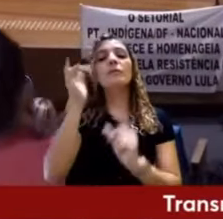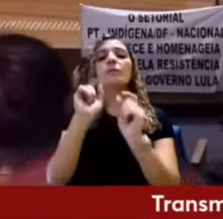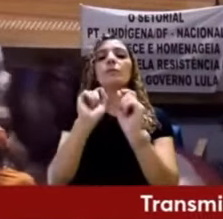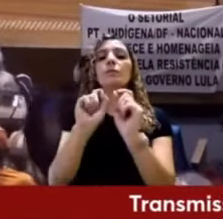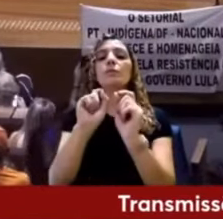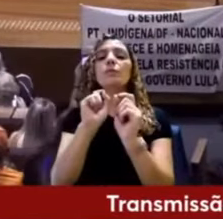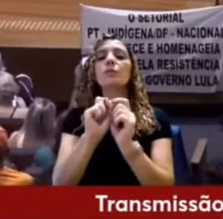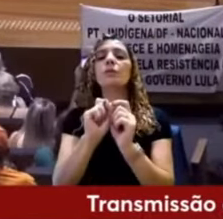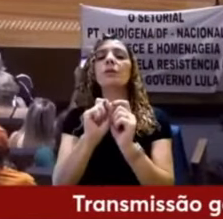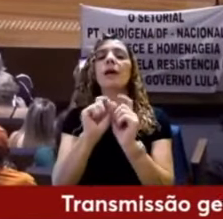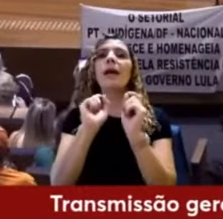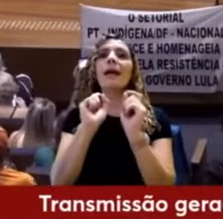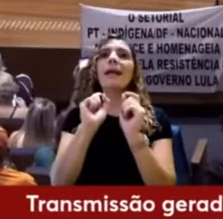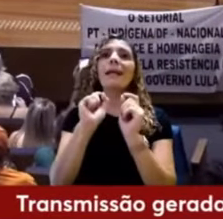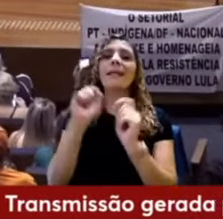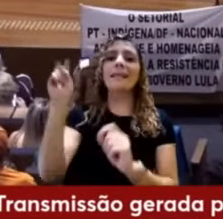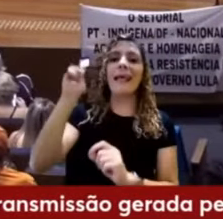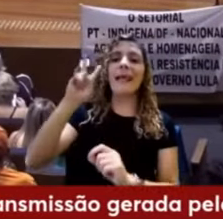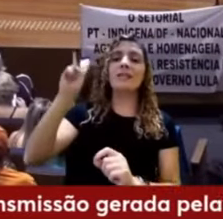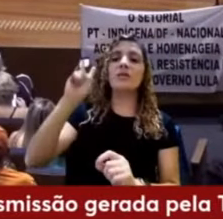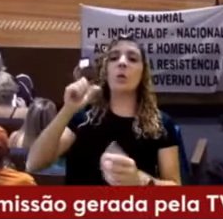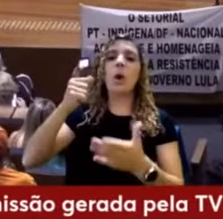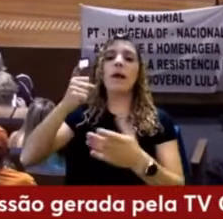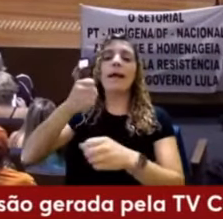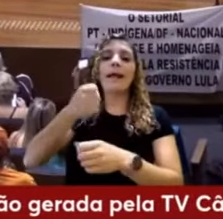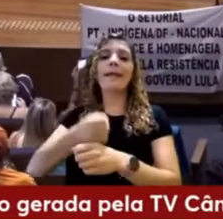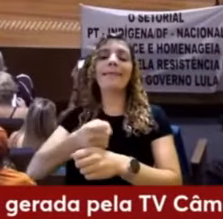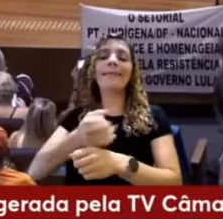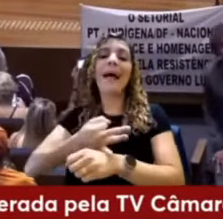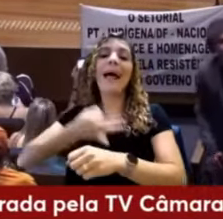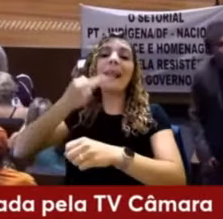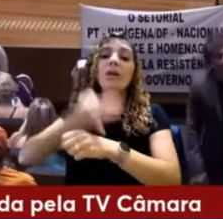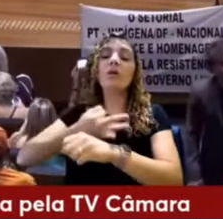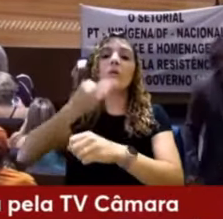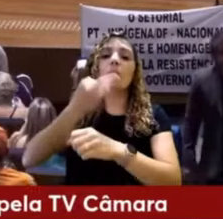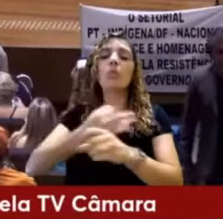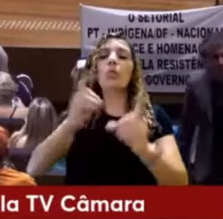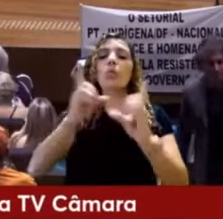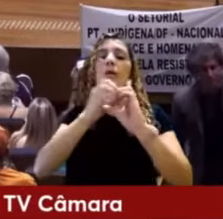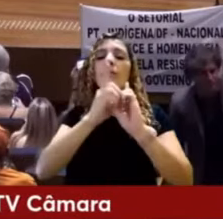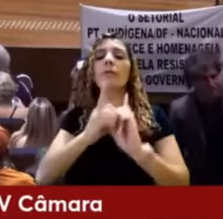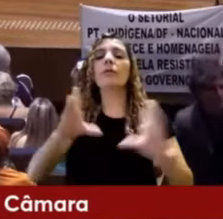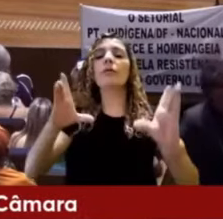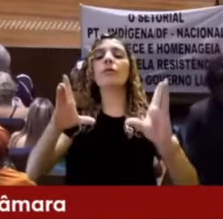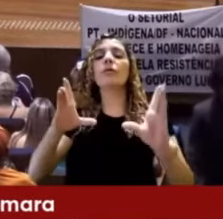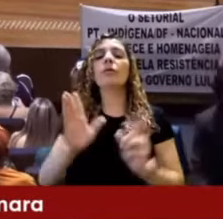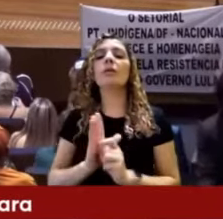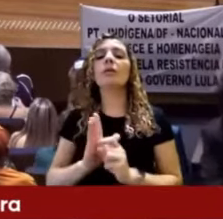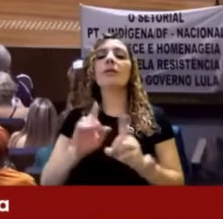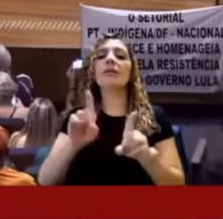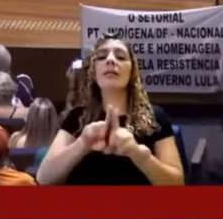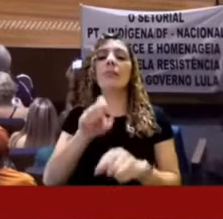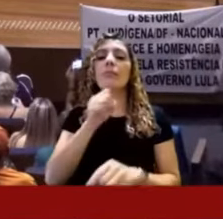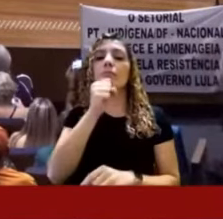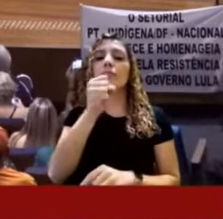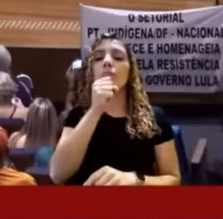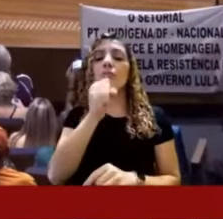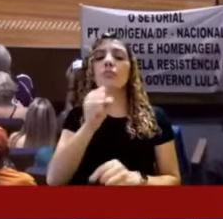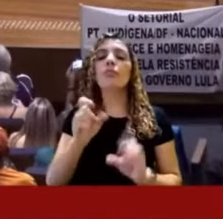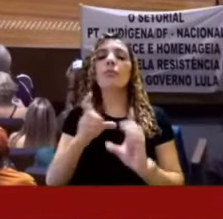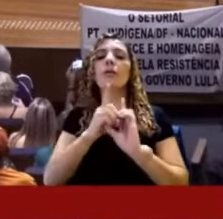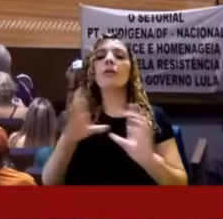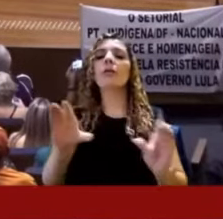com a história da luta pela democracia, pela defesa do jornalismo, e muitos